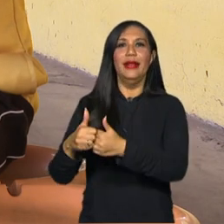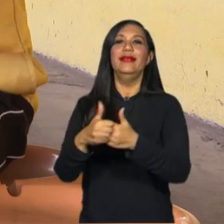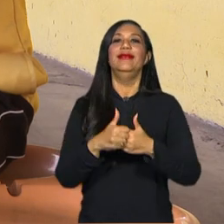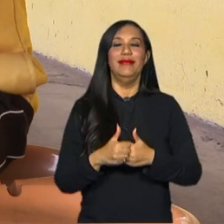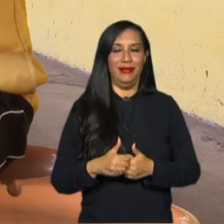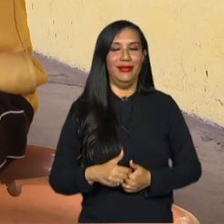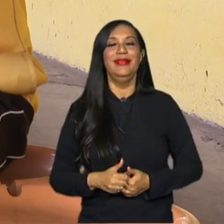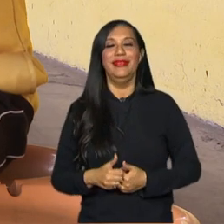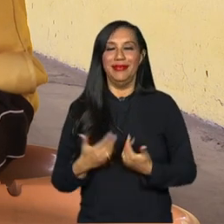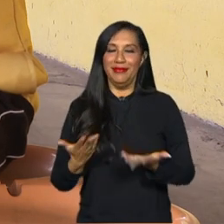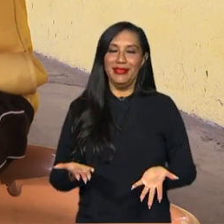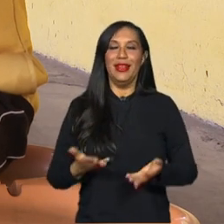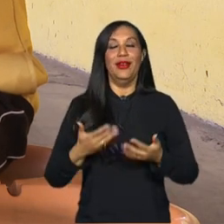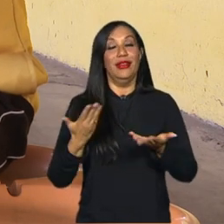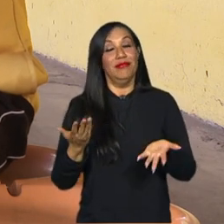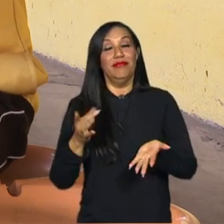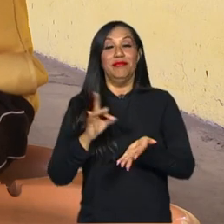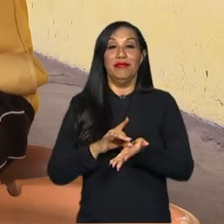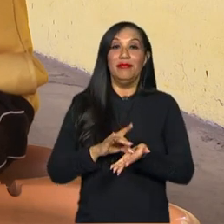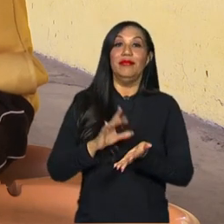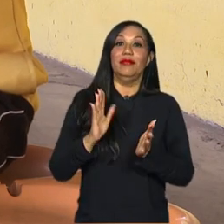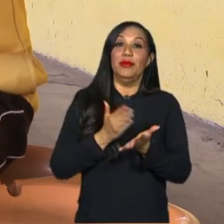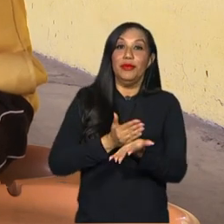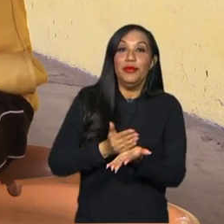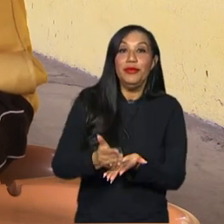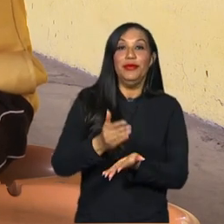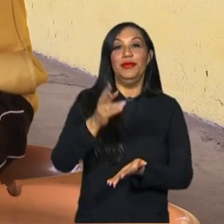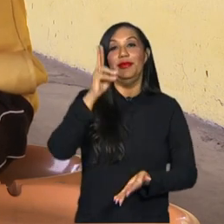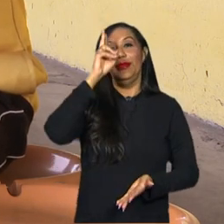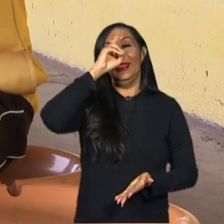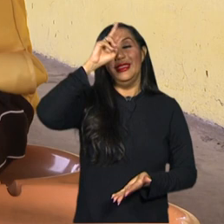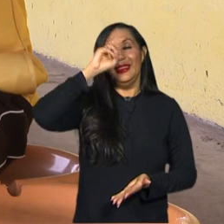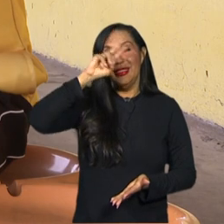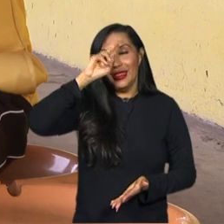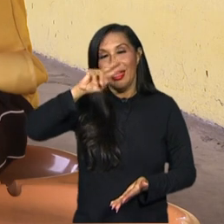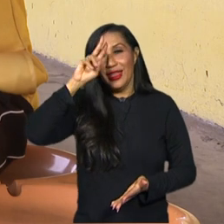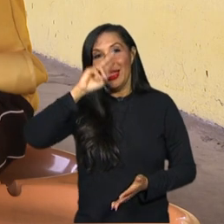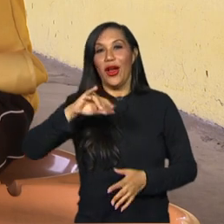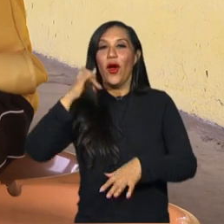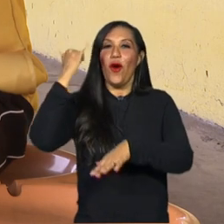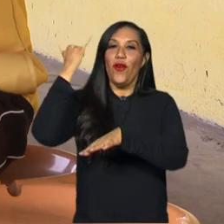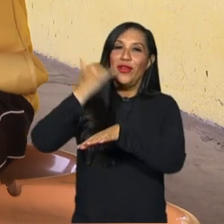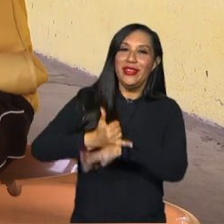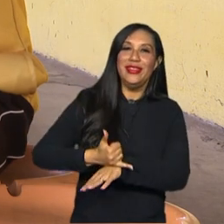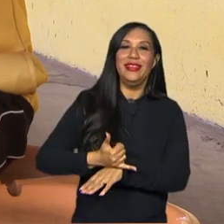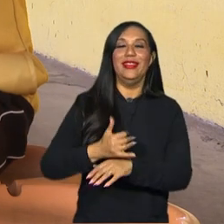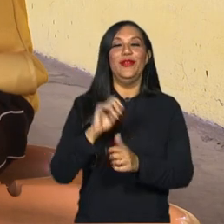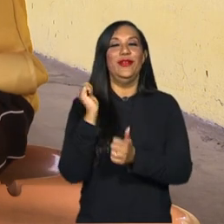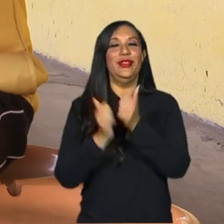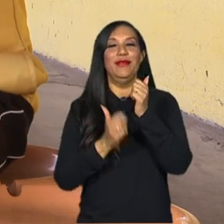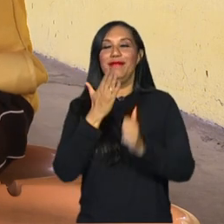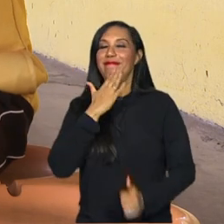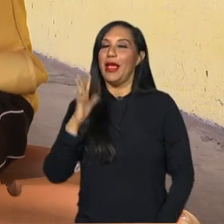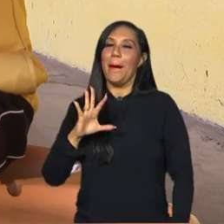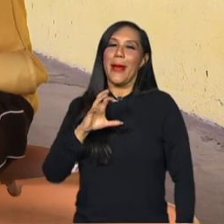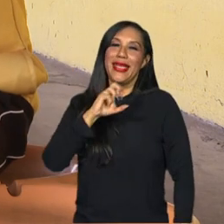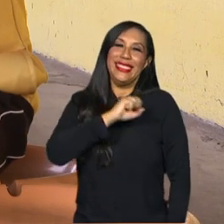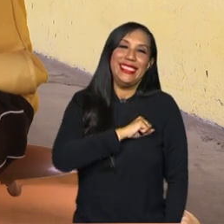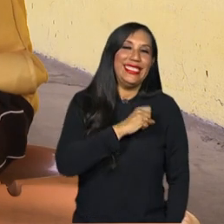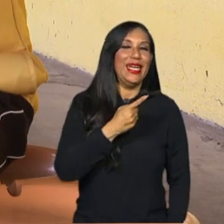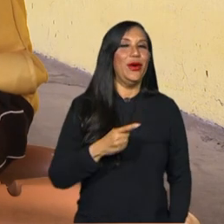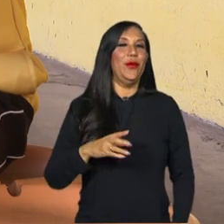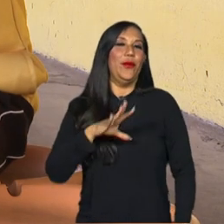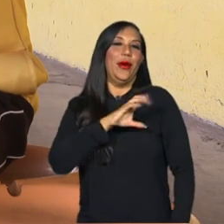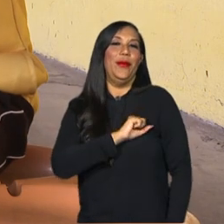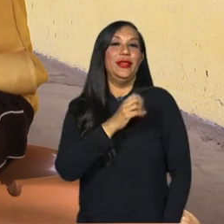lado. E aí começou a história do Voltaço, do Volta Redonda Futebol Clube, a paixão. Um amor